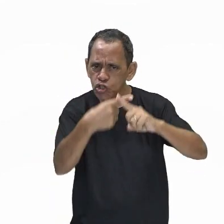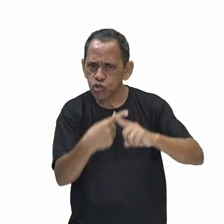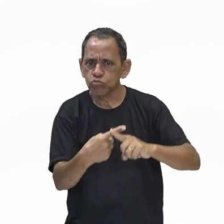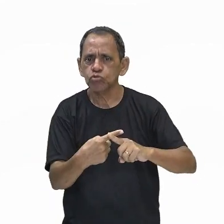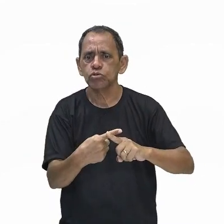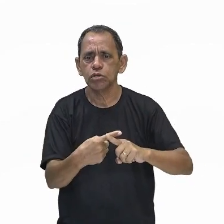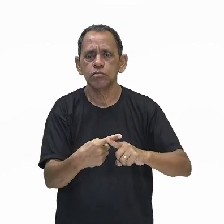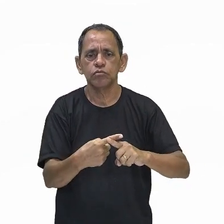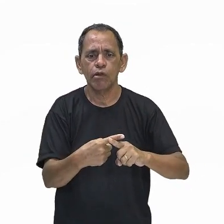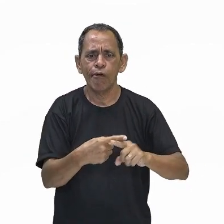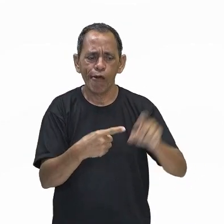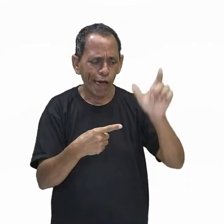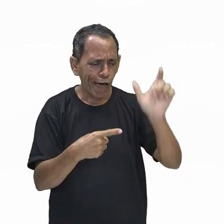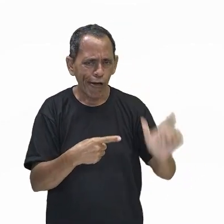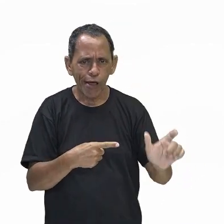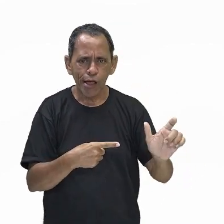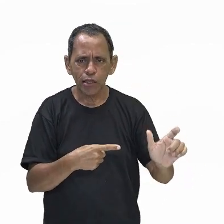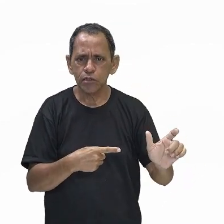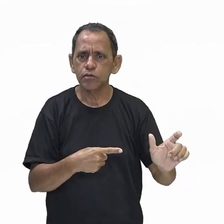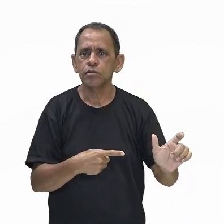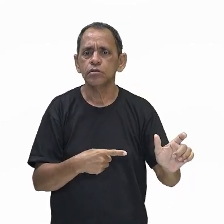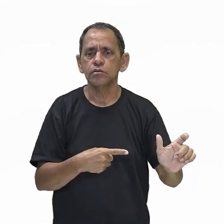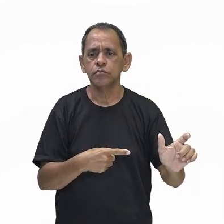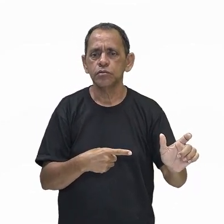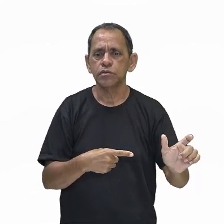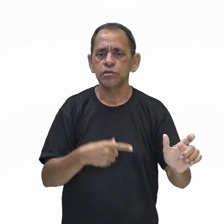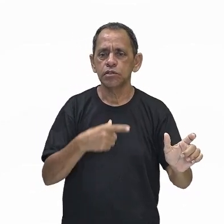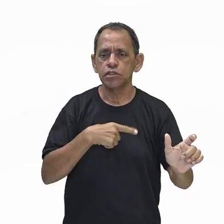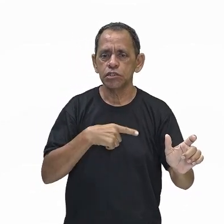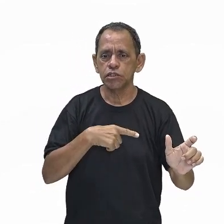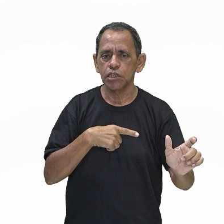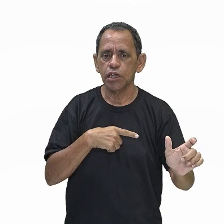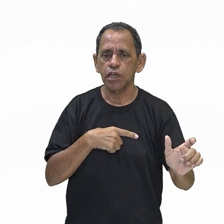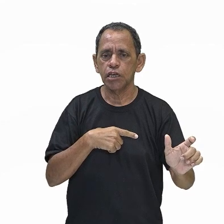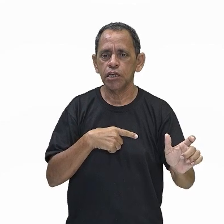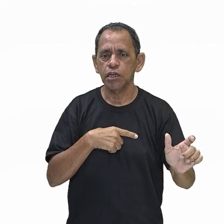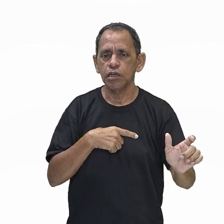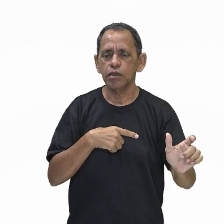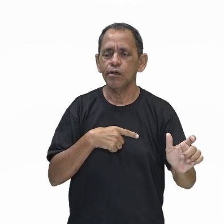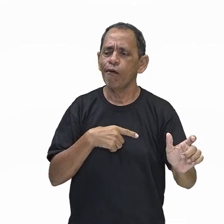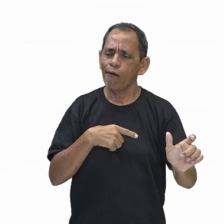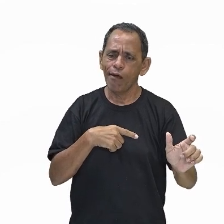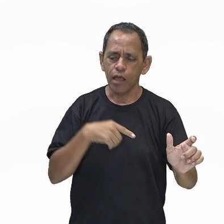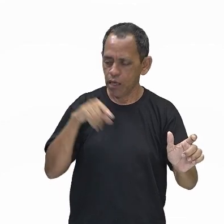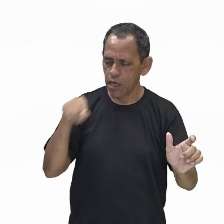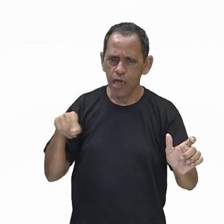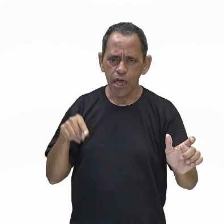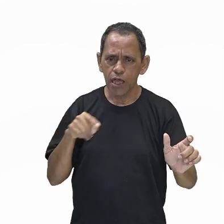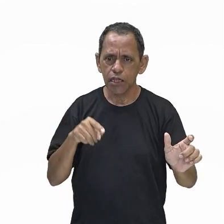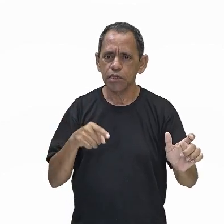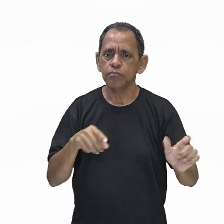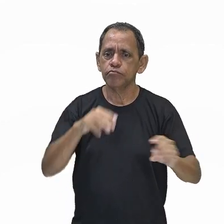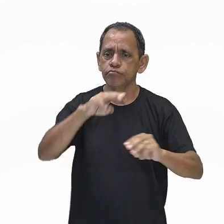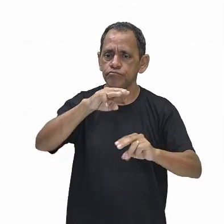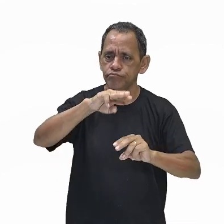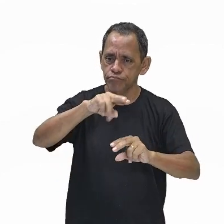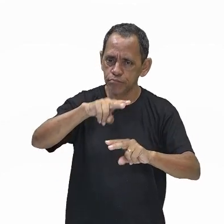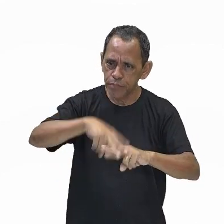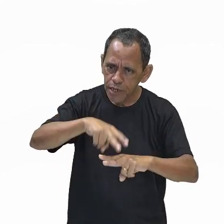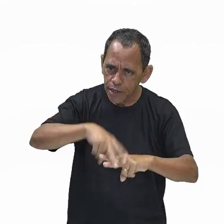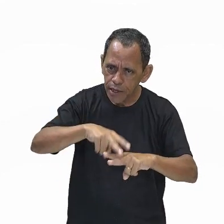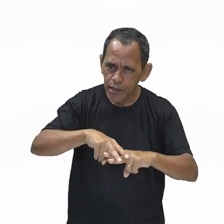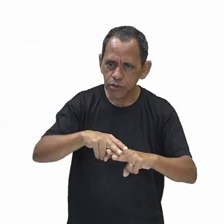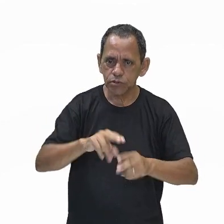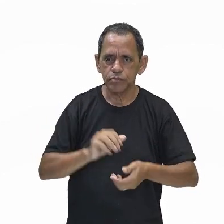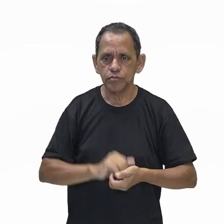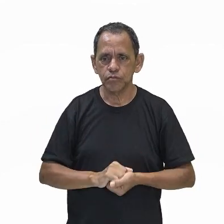Aí, nesse combate, Zé Bebelo acaba sendo preso, né? E aí, aqui para o que eu vou ler.